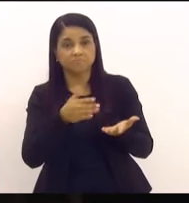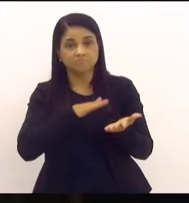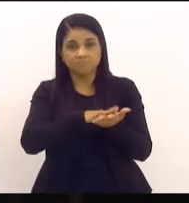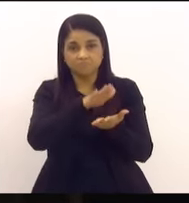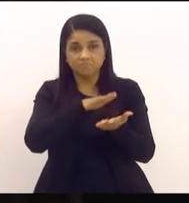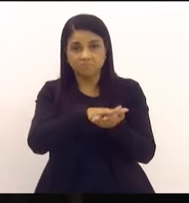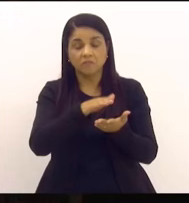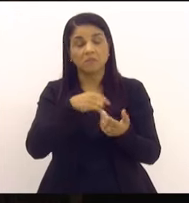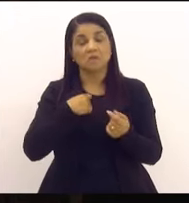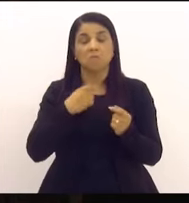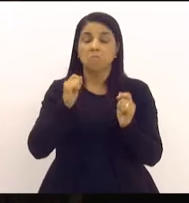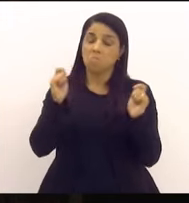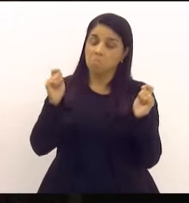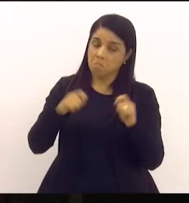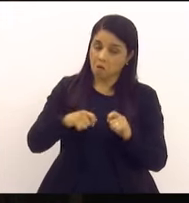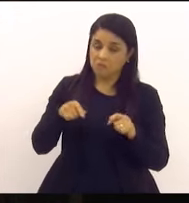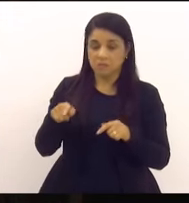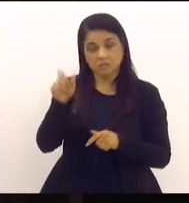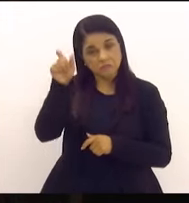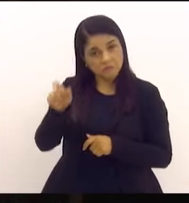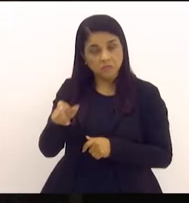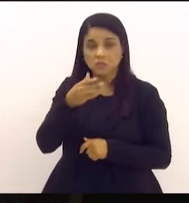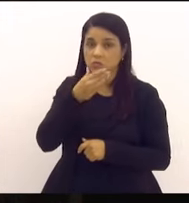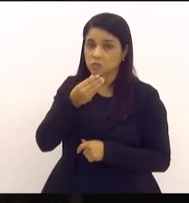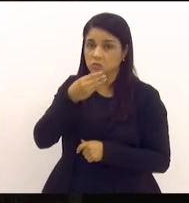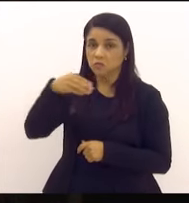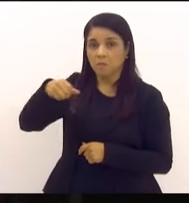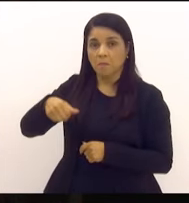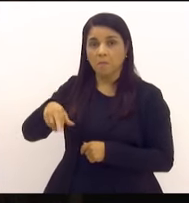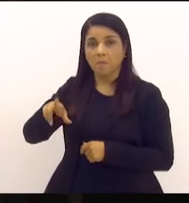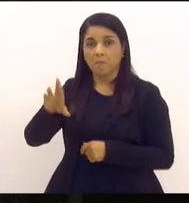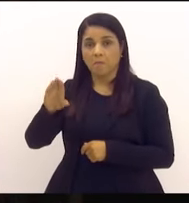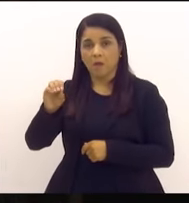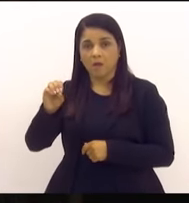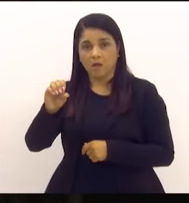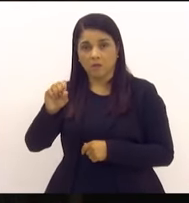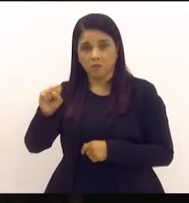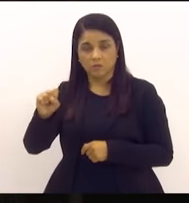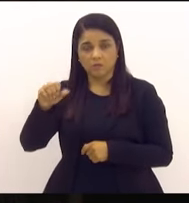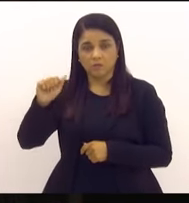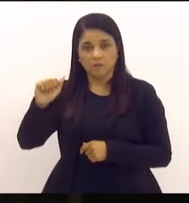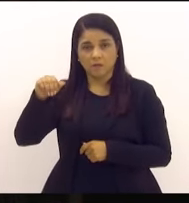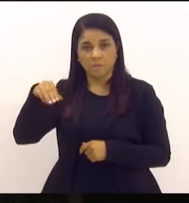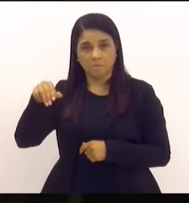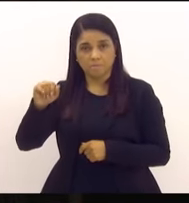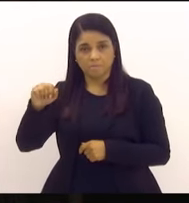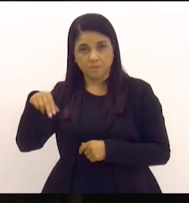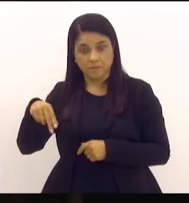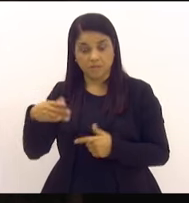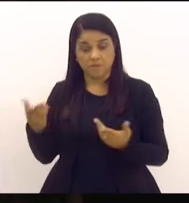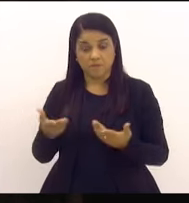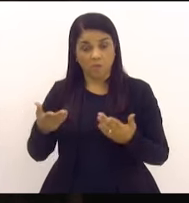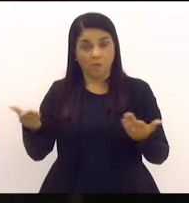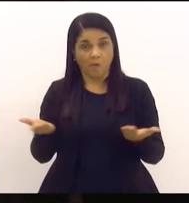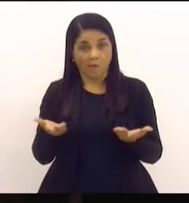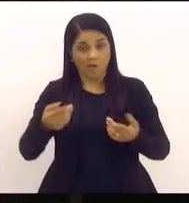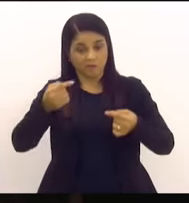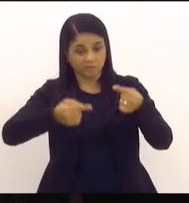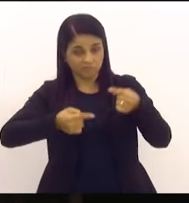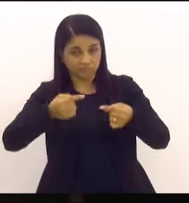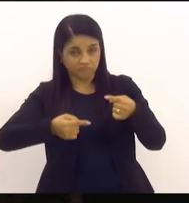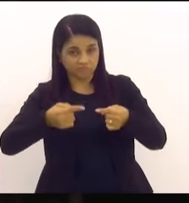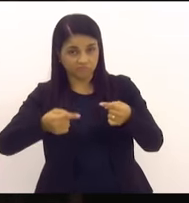seja ele. E caso seja ele, nós estamos discutindo, deputado Guilherme Delaroli,